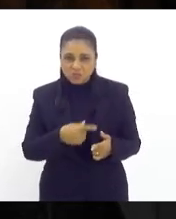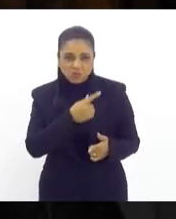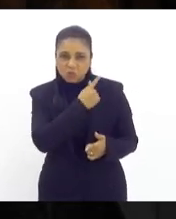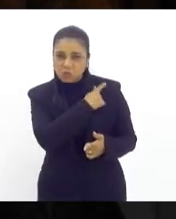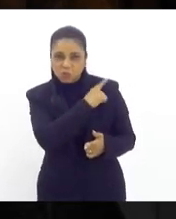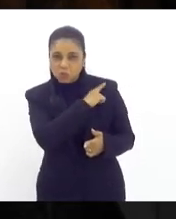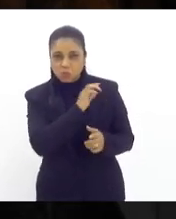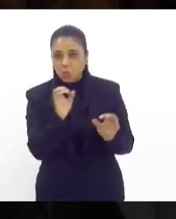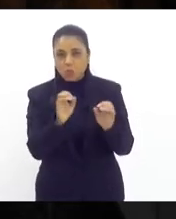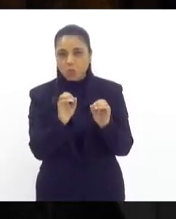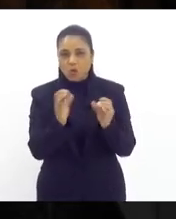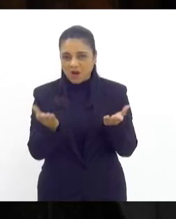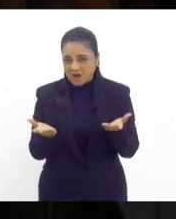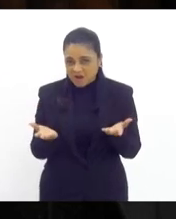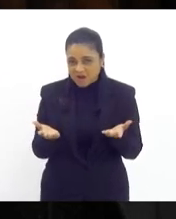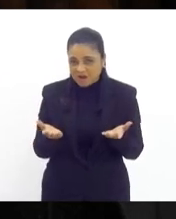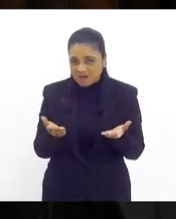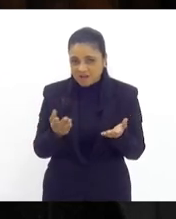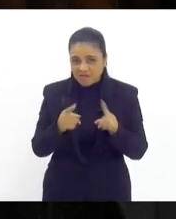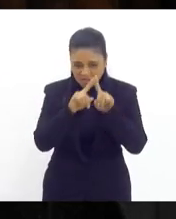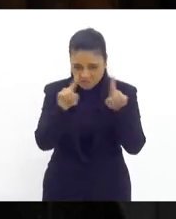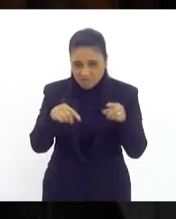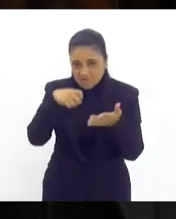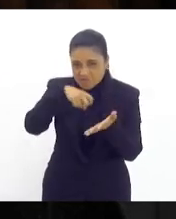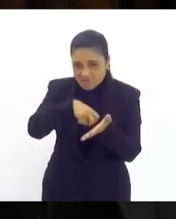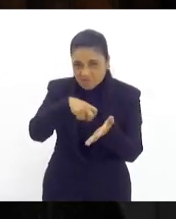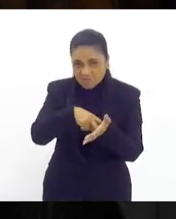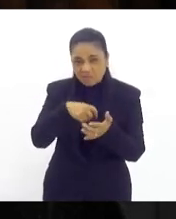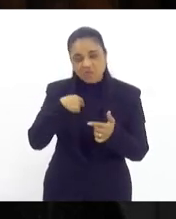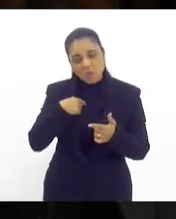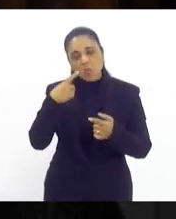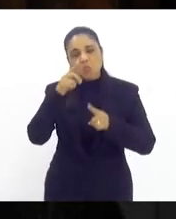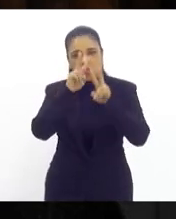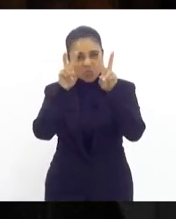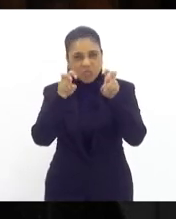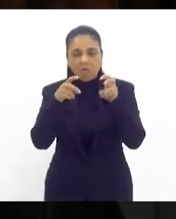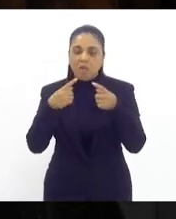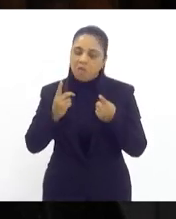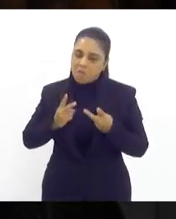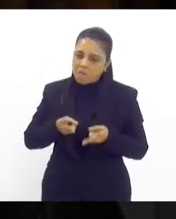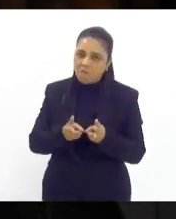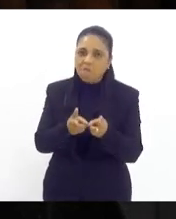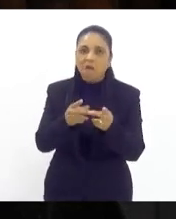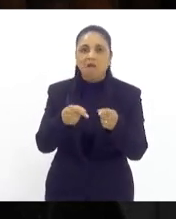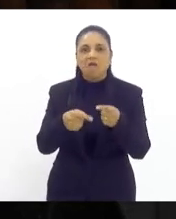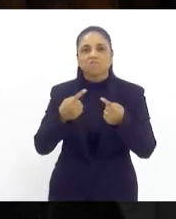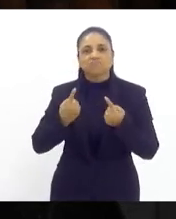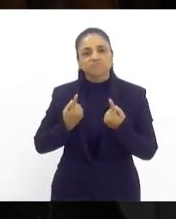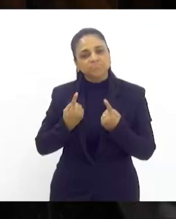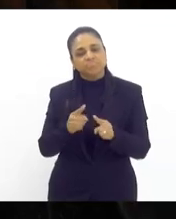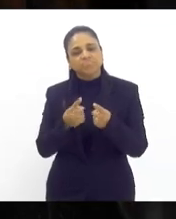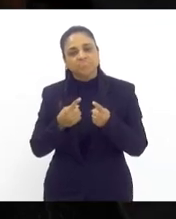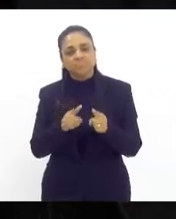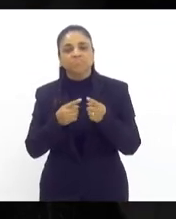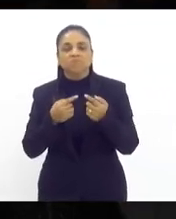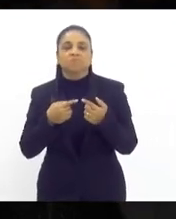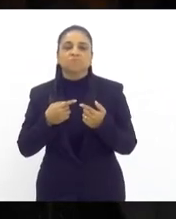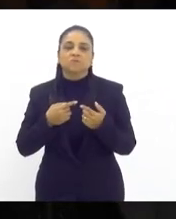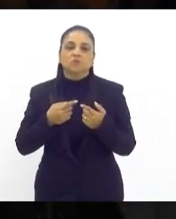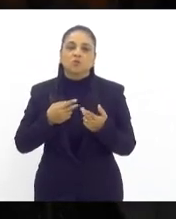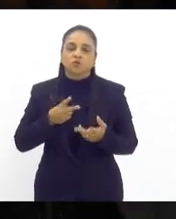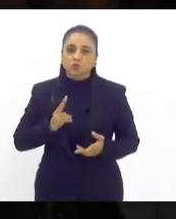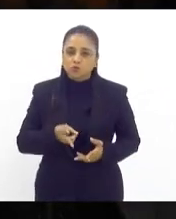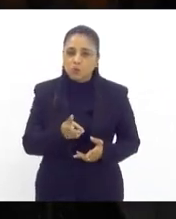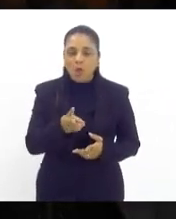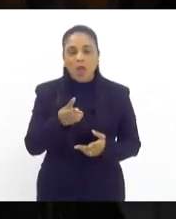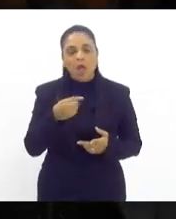senhor presidente o temer relevante eu vou continuar insistir porque não vejo outro caminho para que a gente